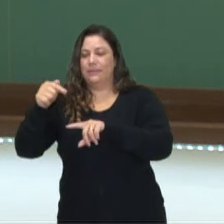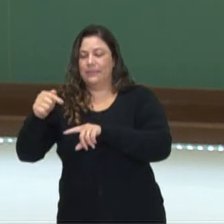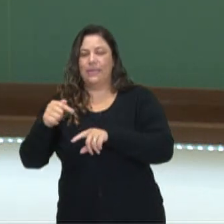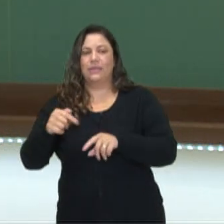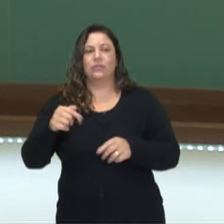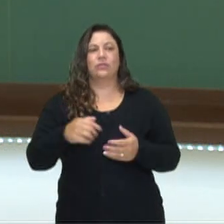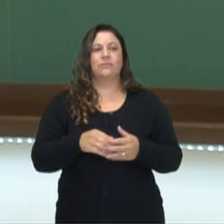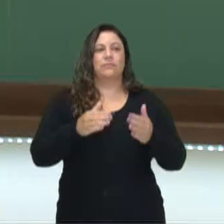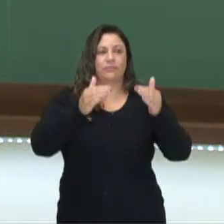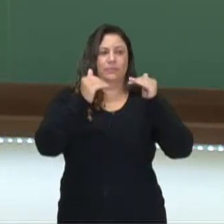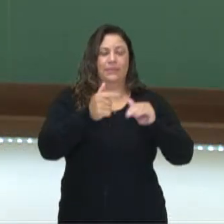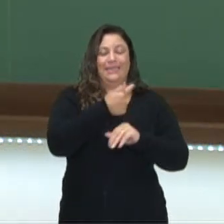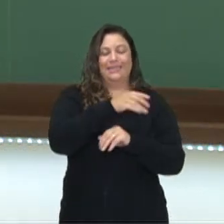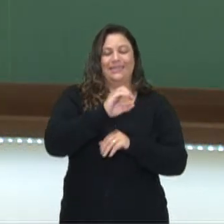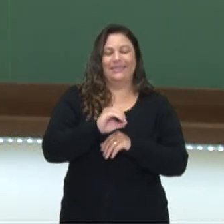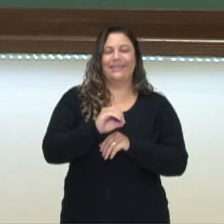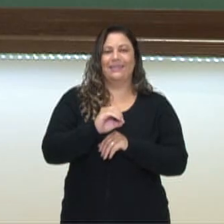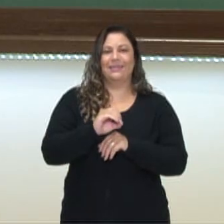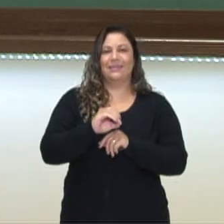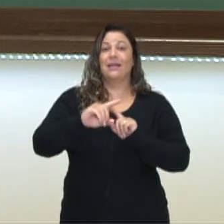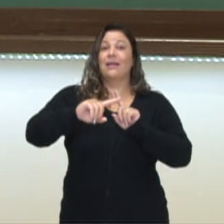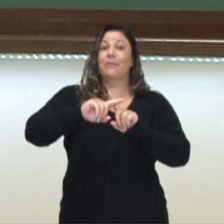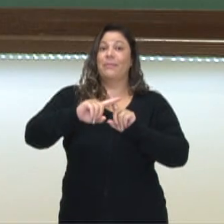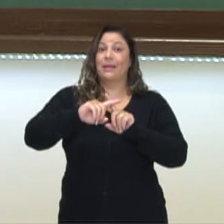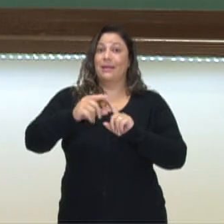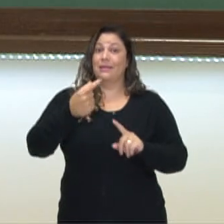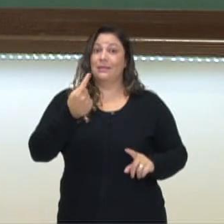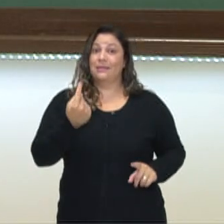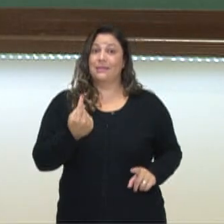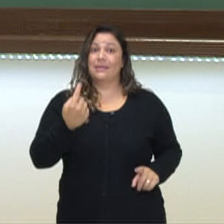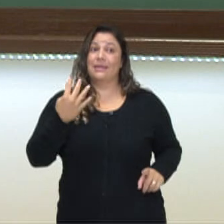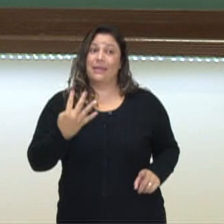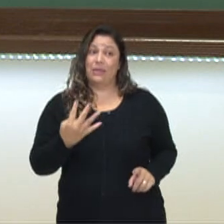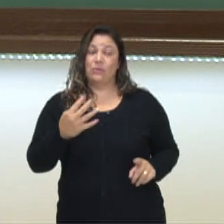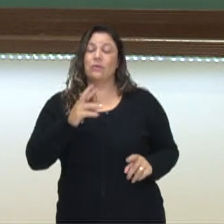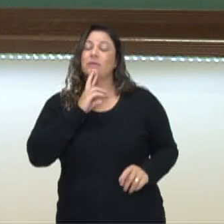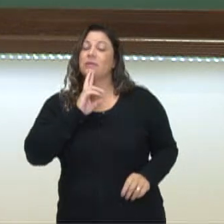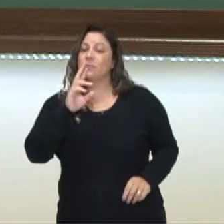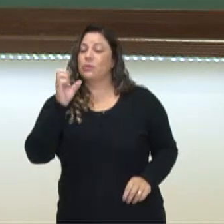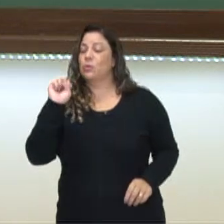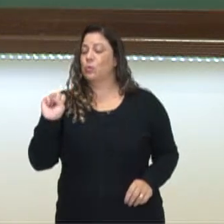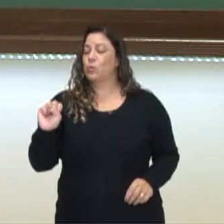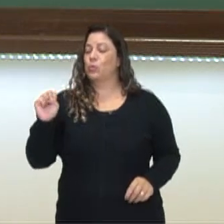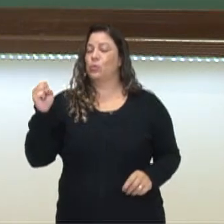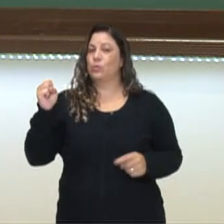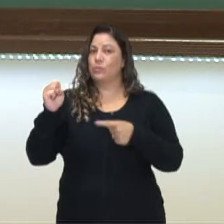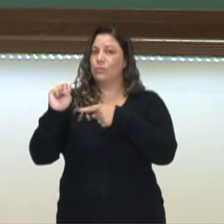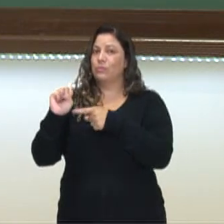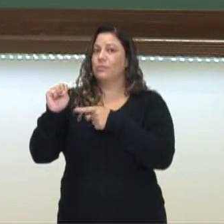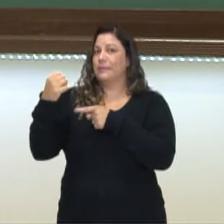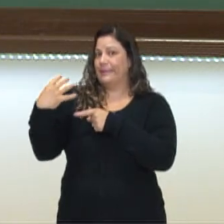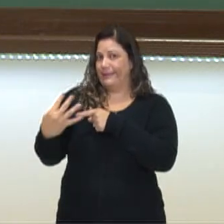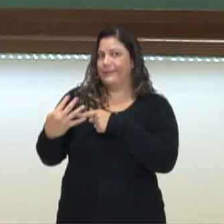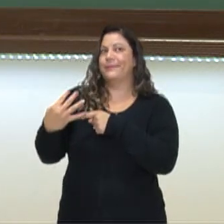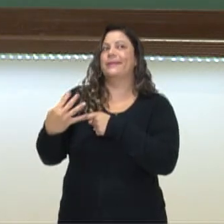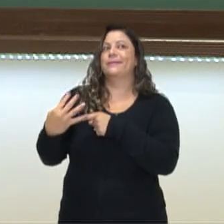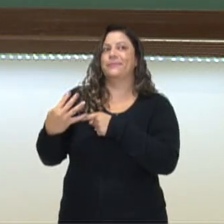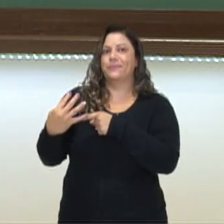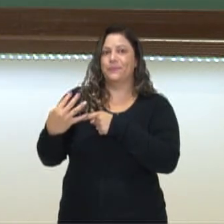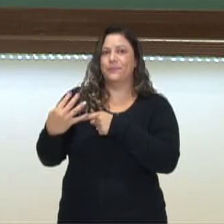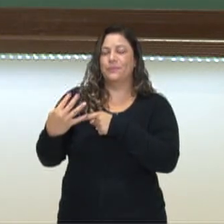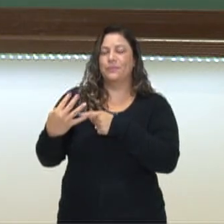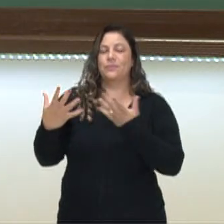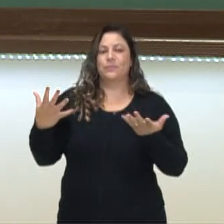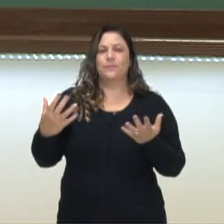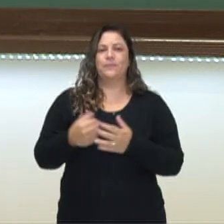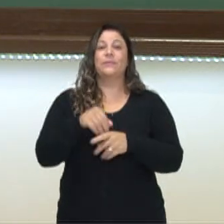mais 14, 84. Então, nesse estacionamento, nós temos 84 vagas. Tá vendo que a propriedade, as